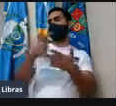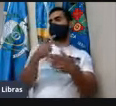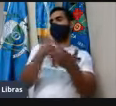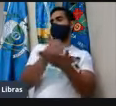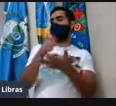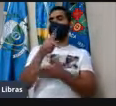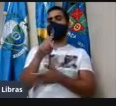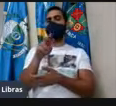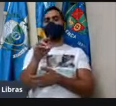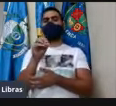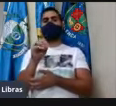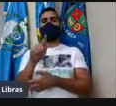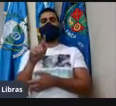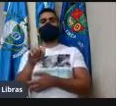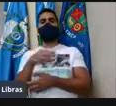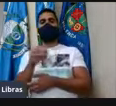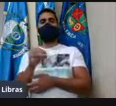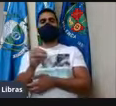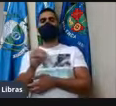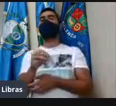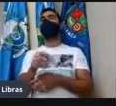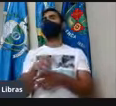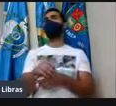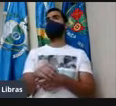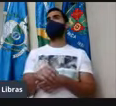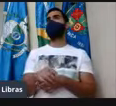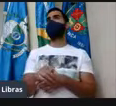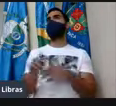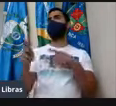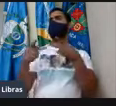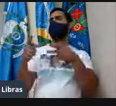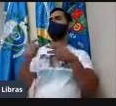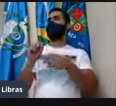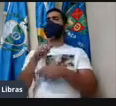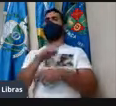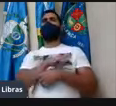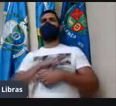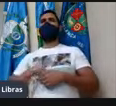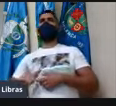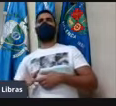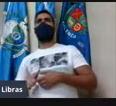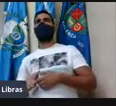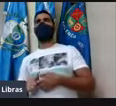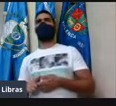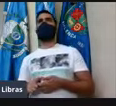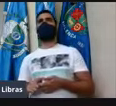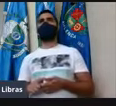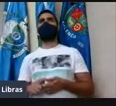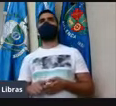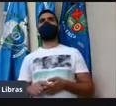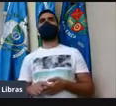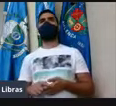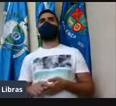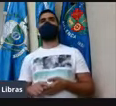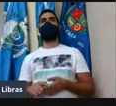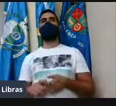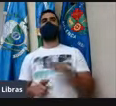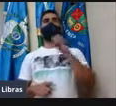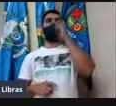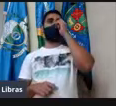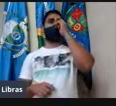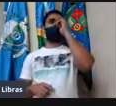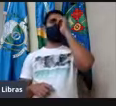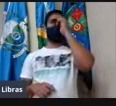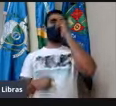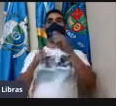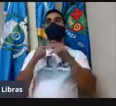do Progestão é o controle interno. Eu acho que, assim, falar em governança, e aí não vou falar que é uma